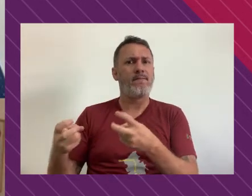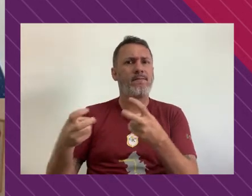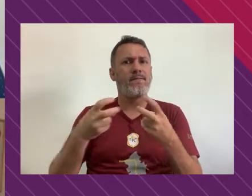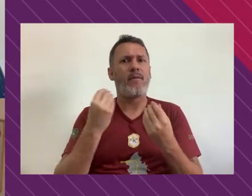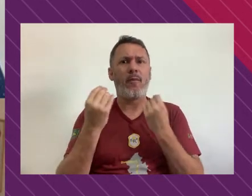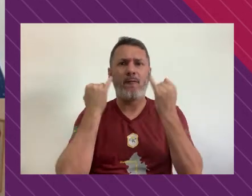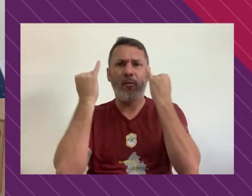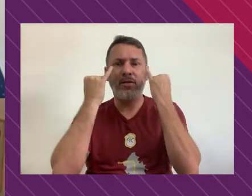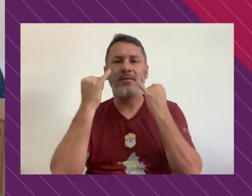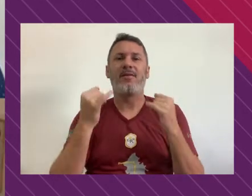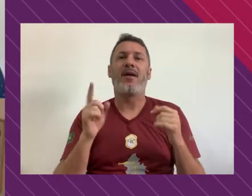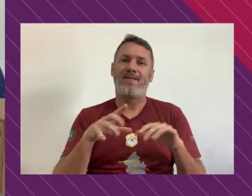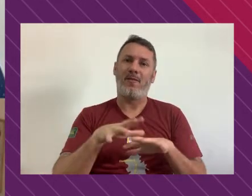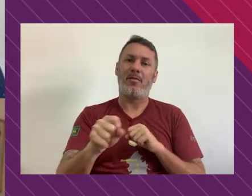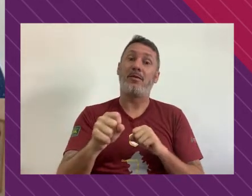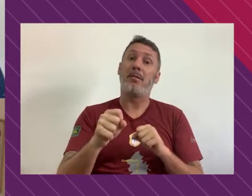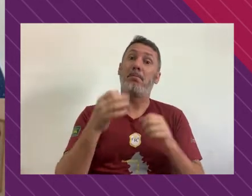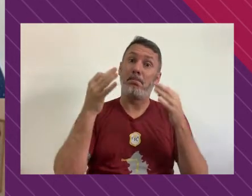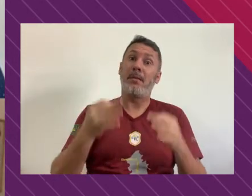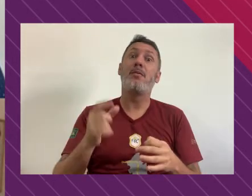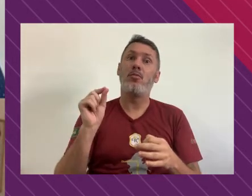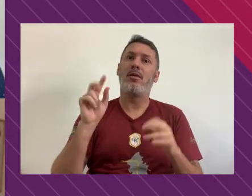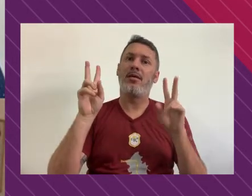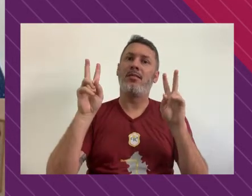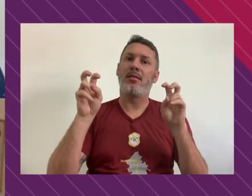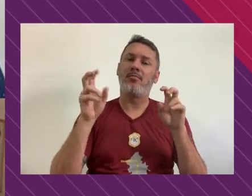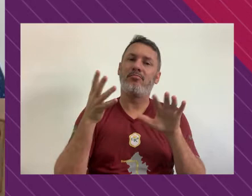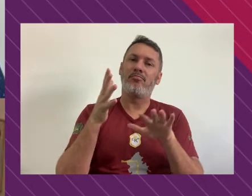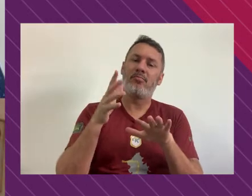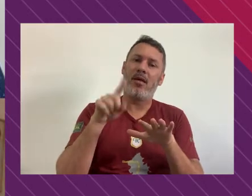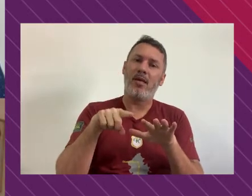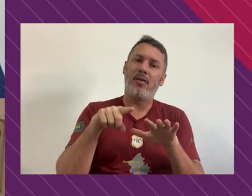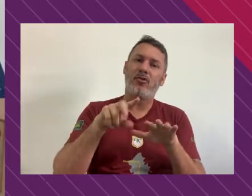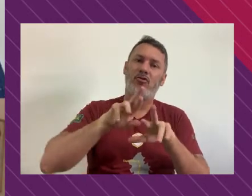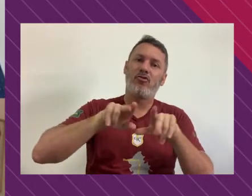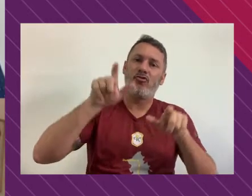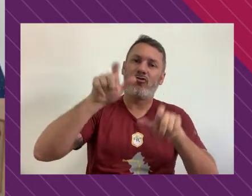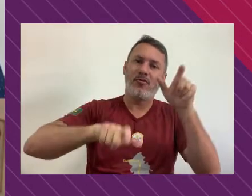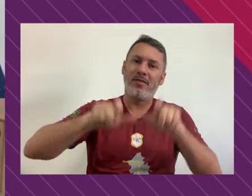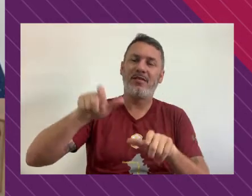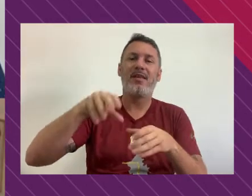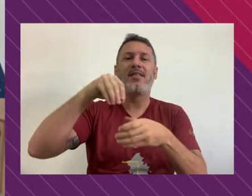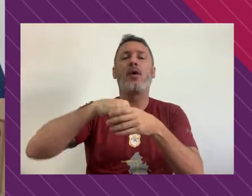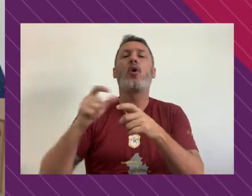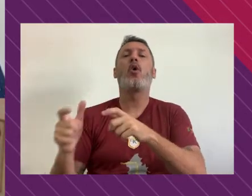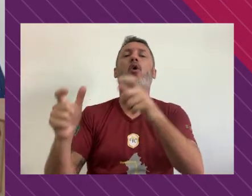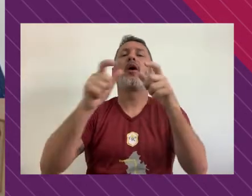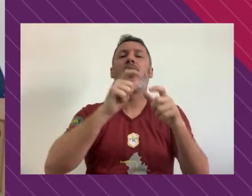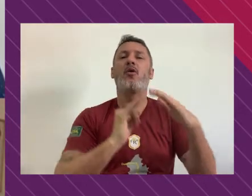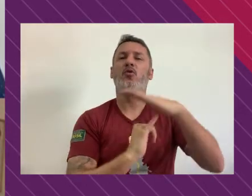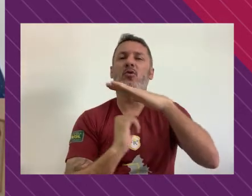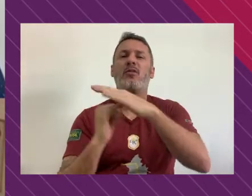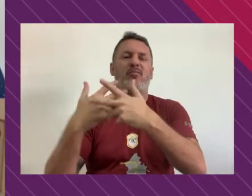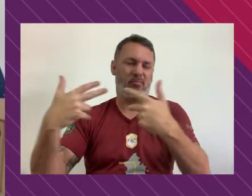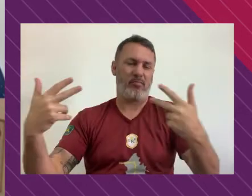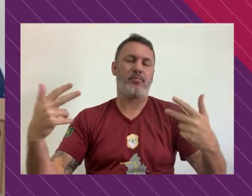trabalho de conclusão de curso, que era justamente a questão da diversidade nas organizações. E assim eu fiz. Naquela época não